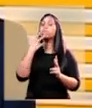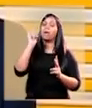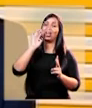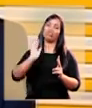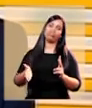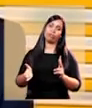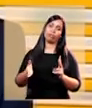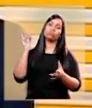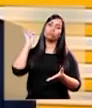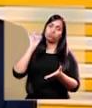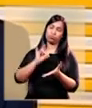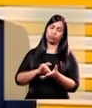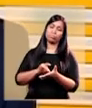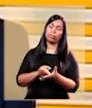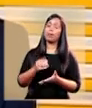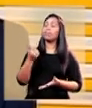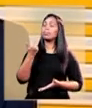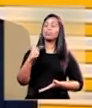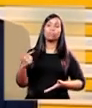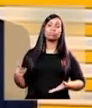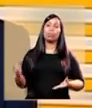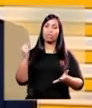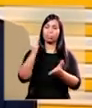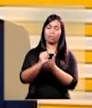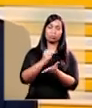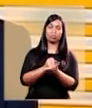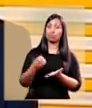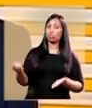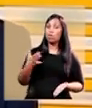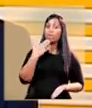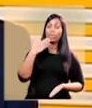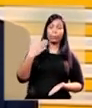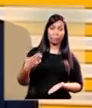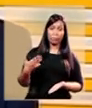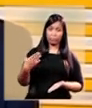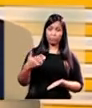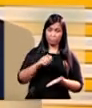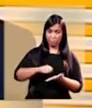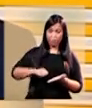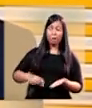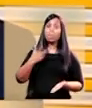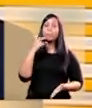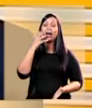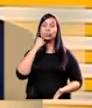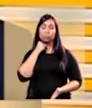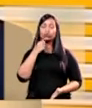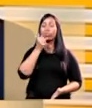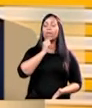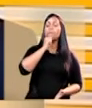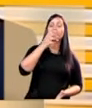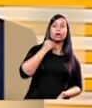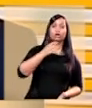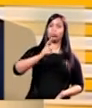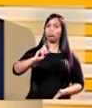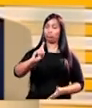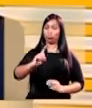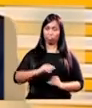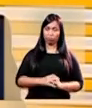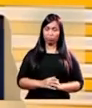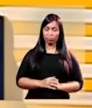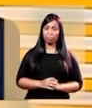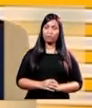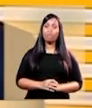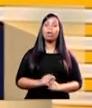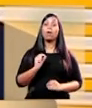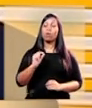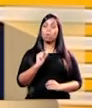são pais e mães. Não existe na certidão nova a ser expedida pai adotivo, mãe adotiva. Essa designação